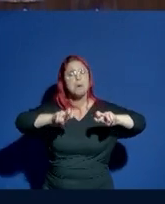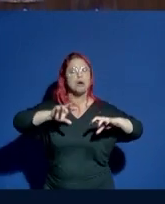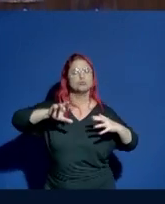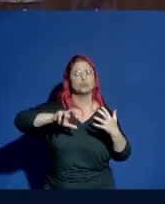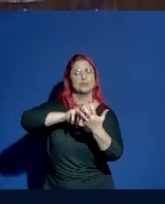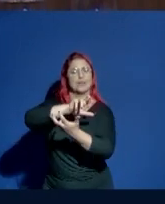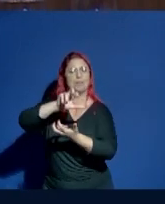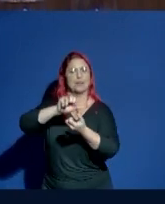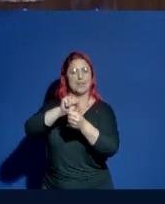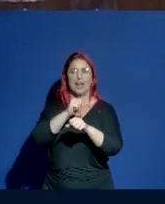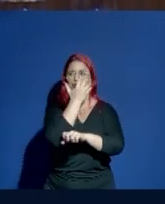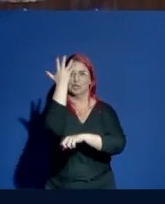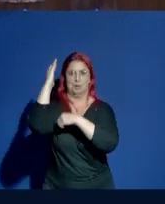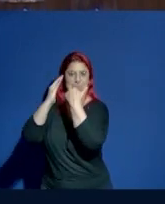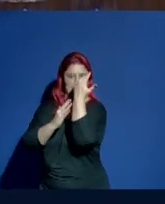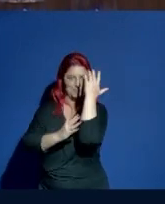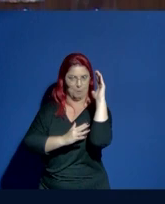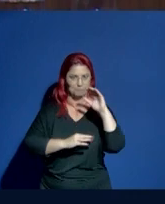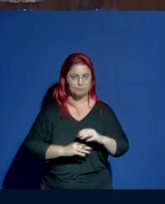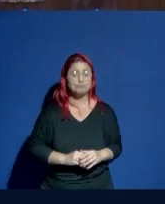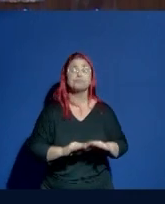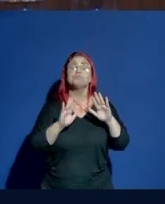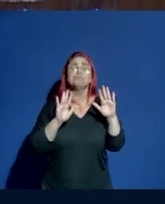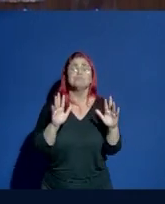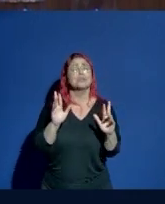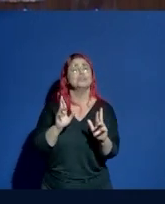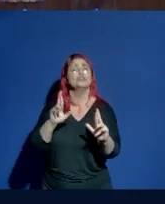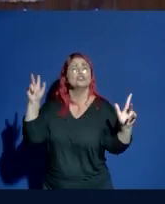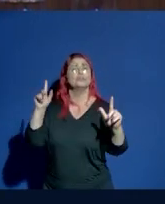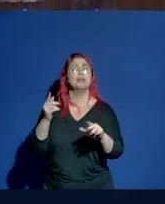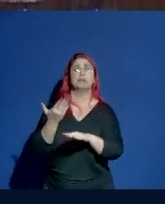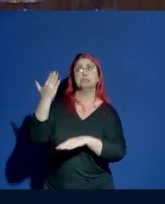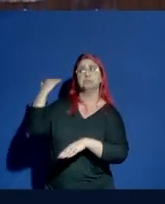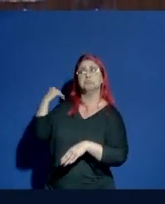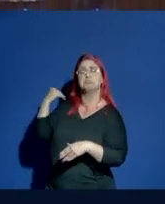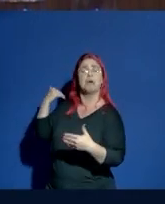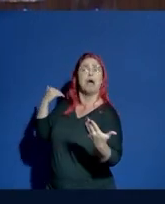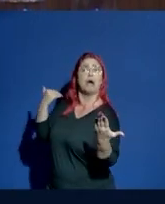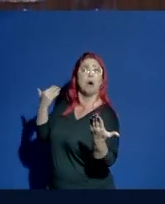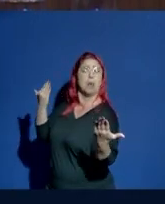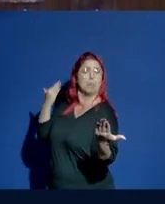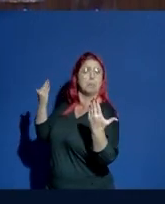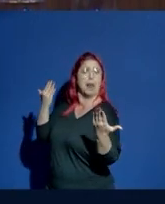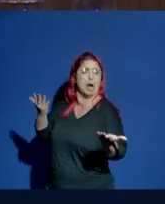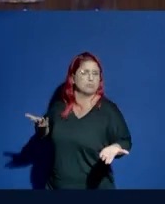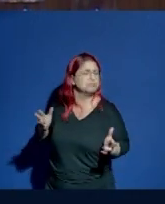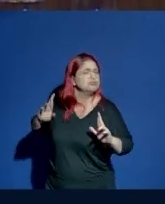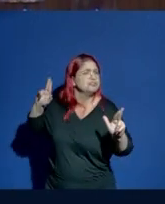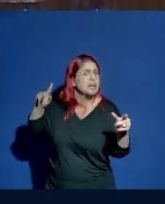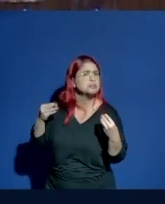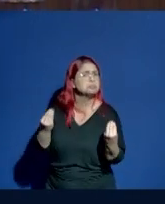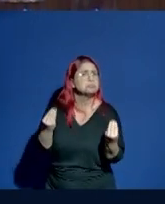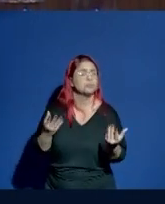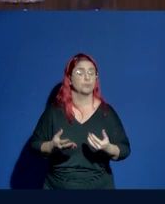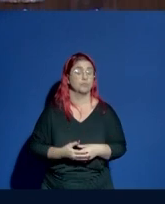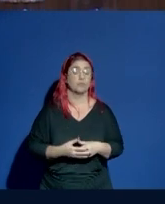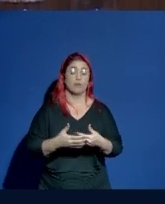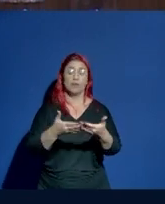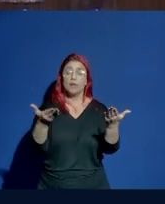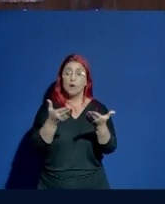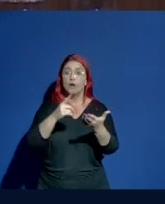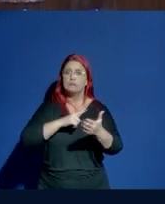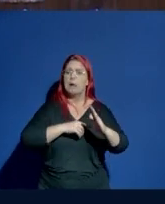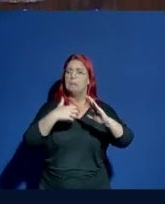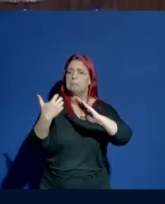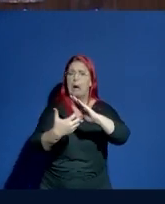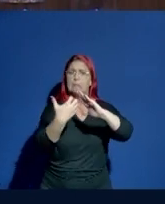sustentabilidade ambiental, etc. Qual que é a grande diferença do passado e de hoje? É que hoje tem muitas